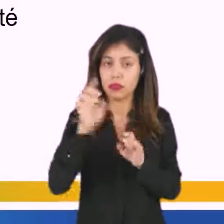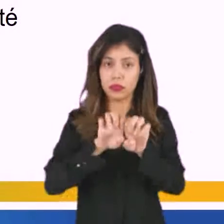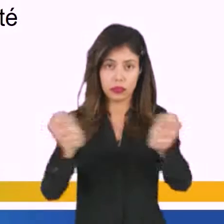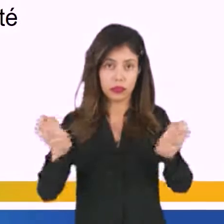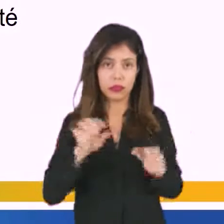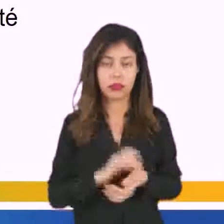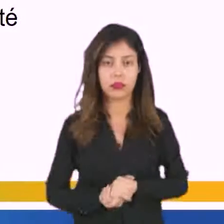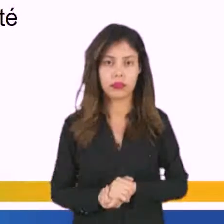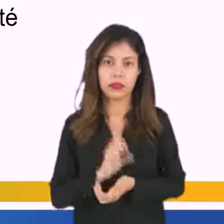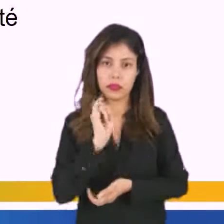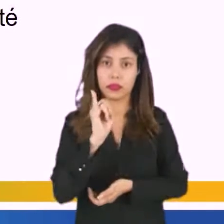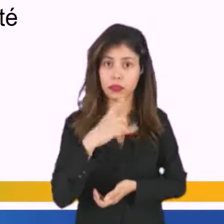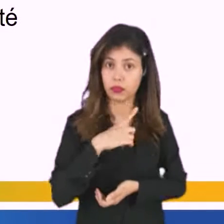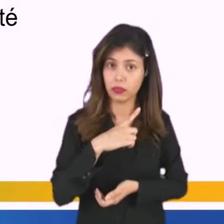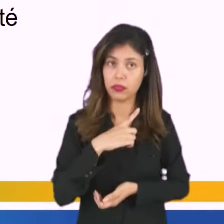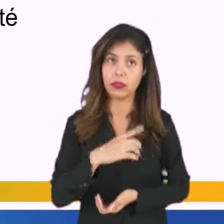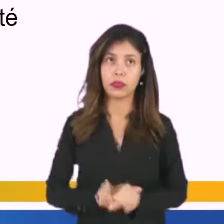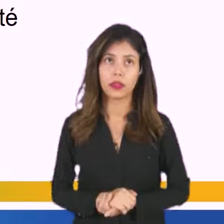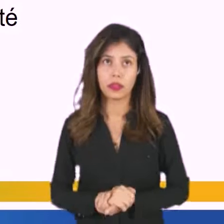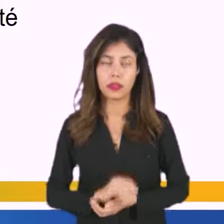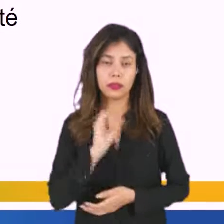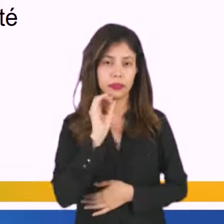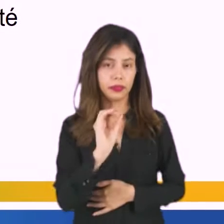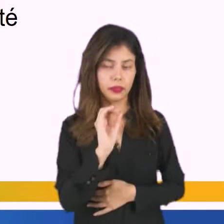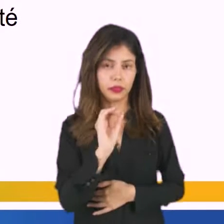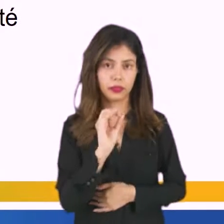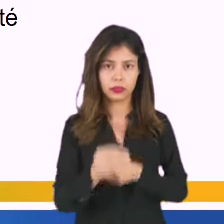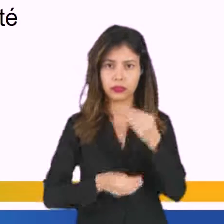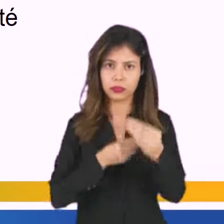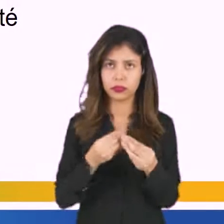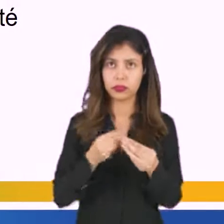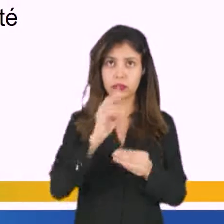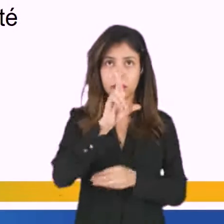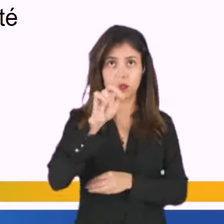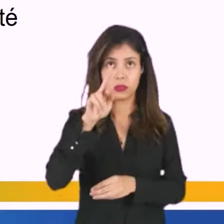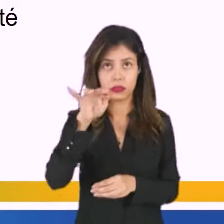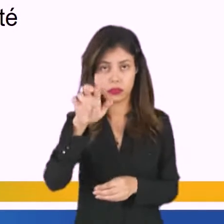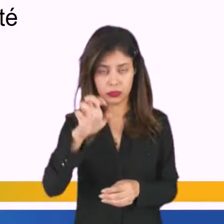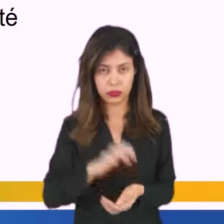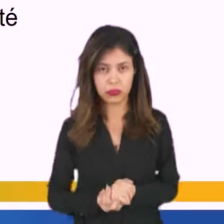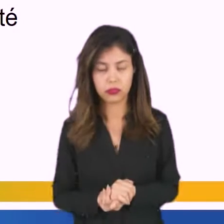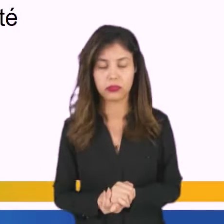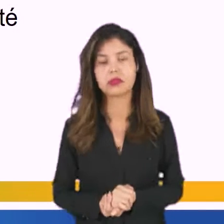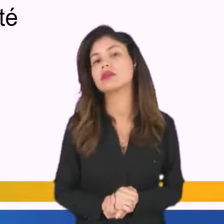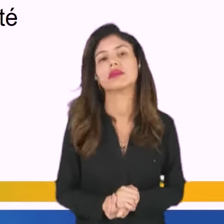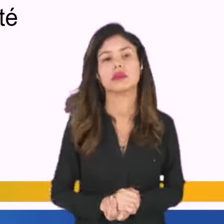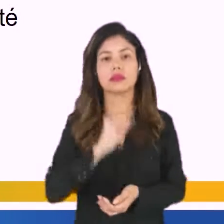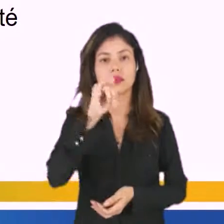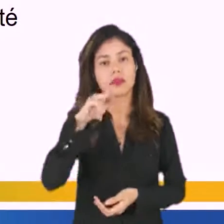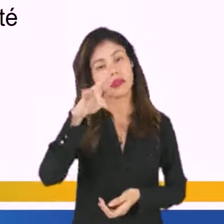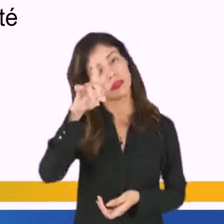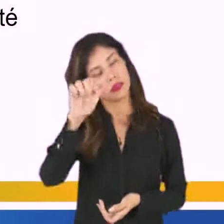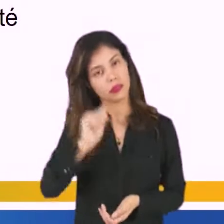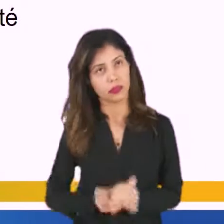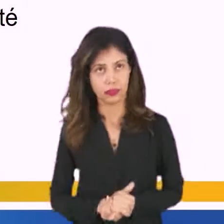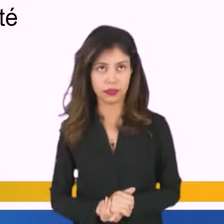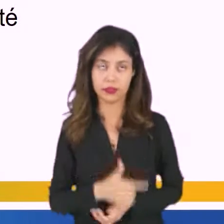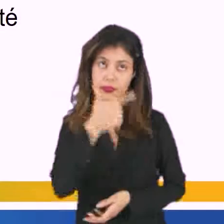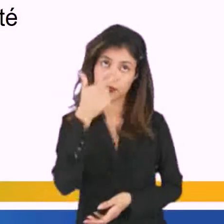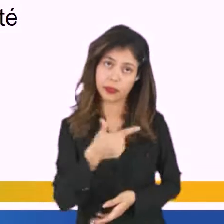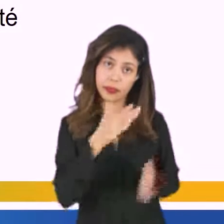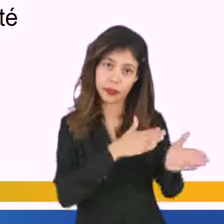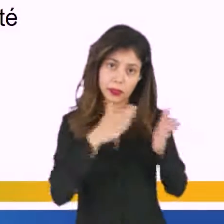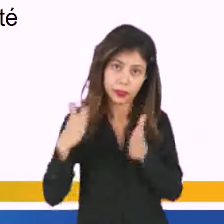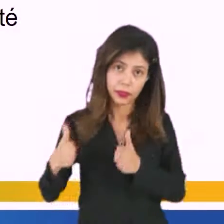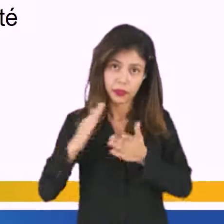primeira equação, se ela tem o zero como coeficiente dessas incógnitas. O